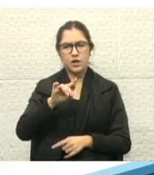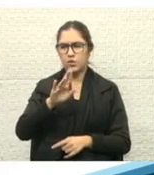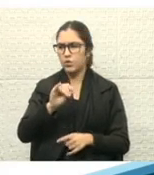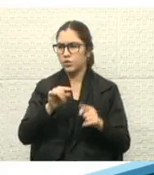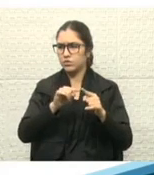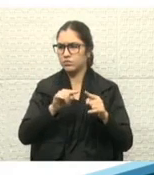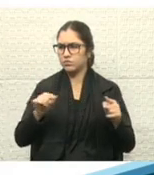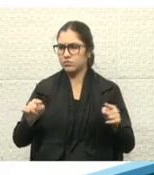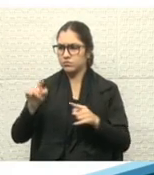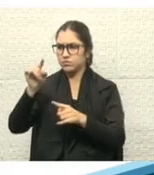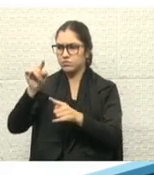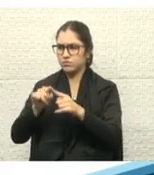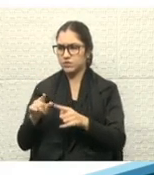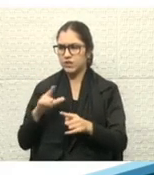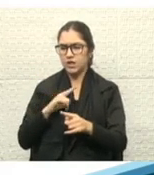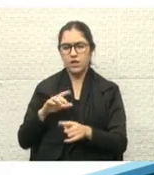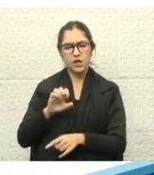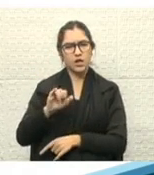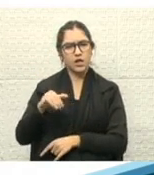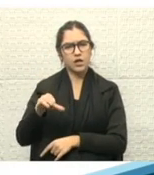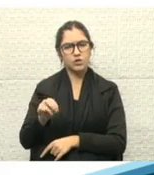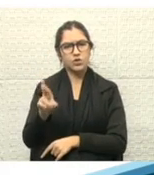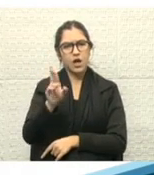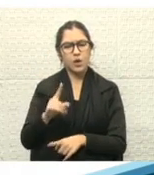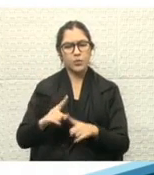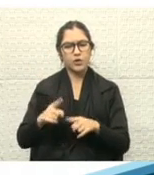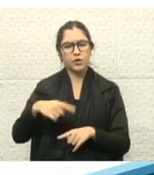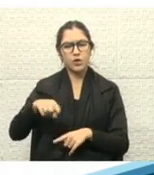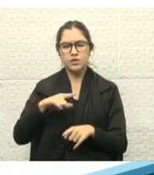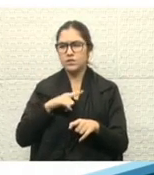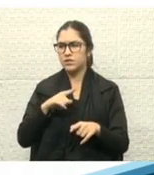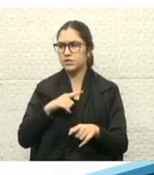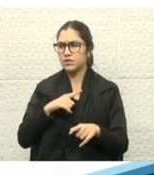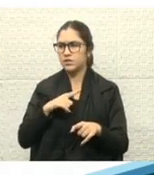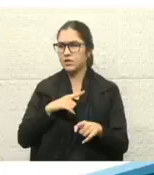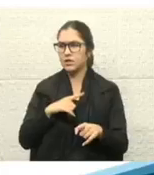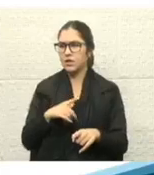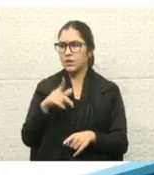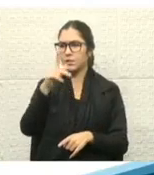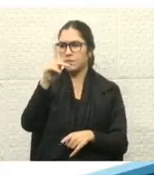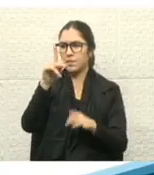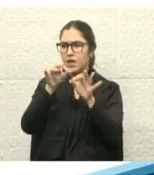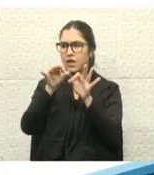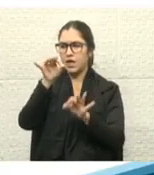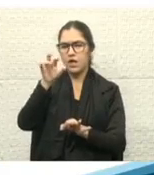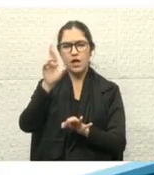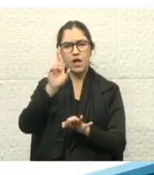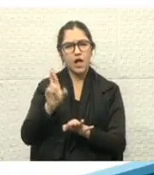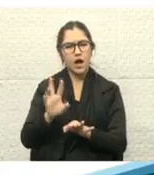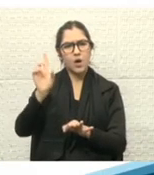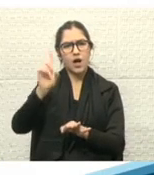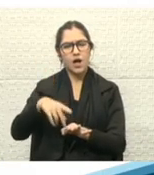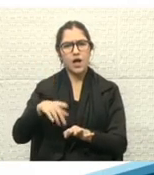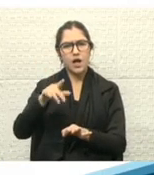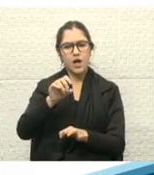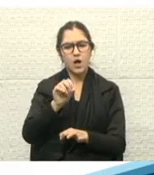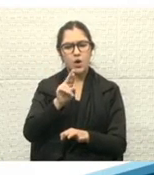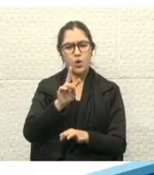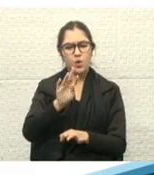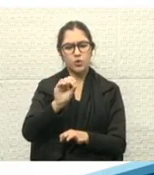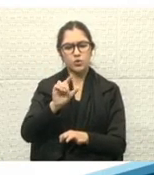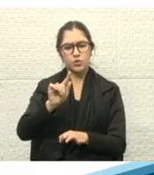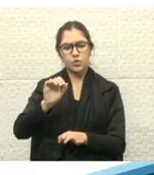nessa interseção com o eixo real, porque nós sabemos que essa projeção de P sobre o eixo real é uma projeção